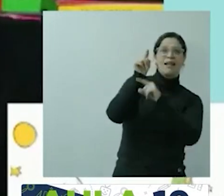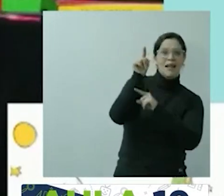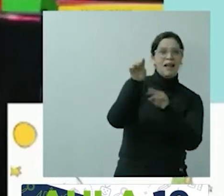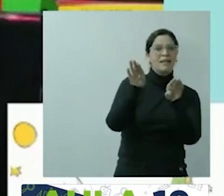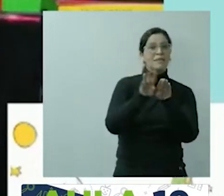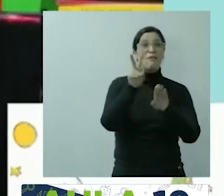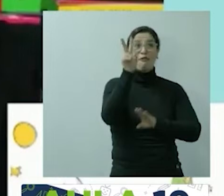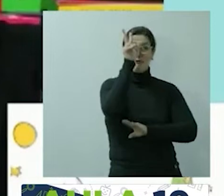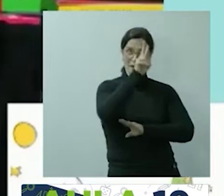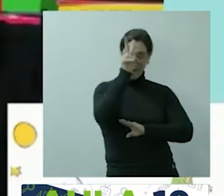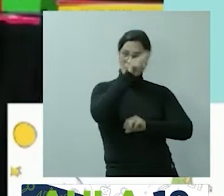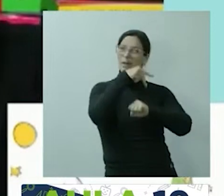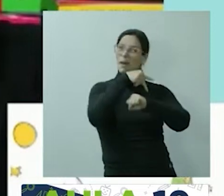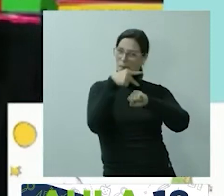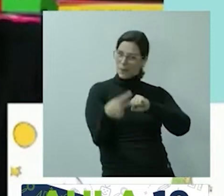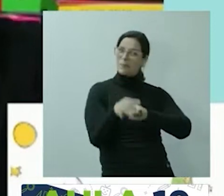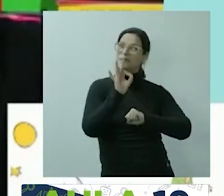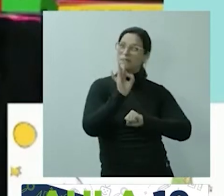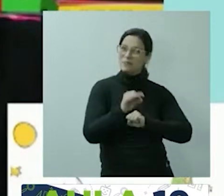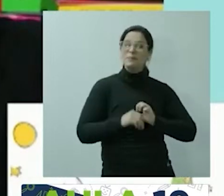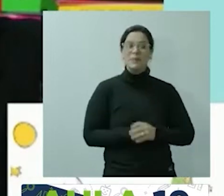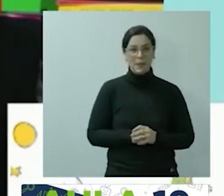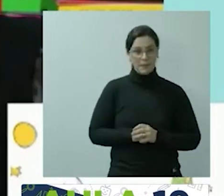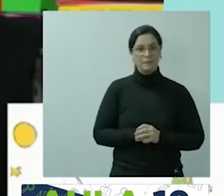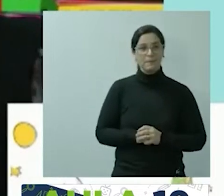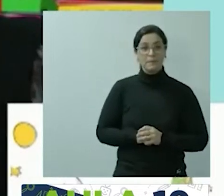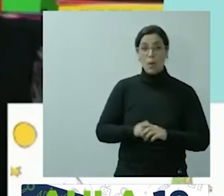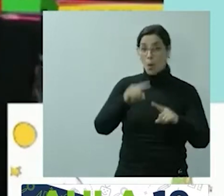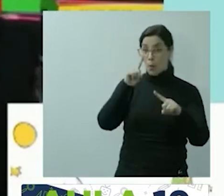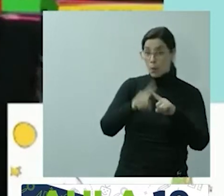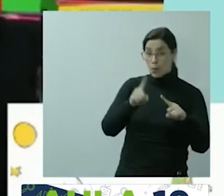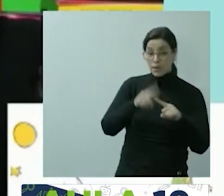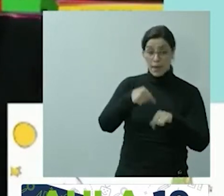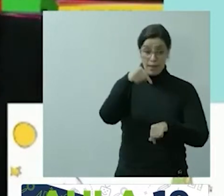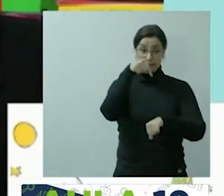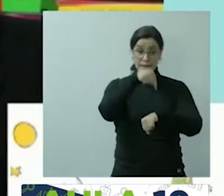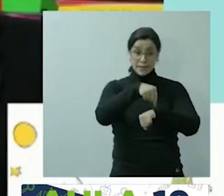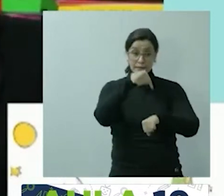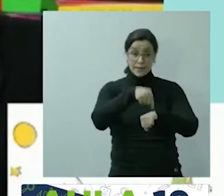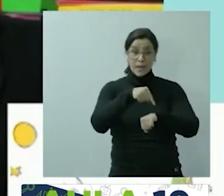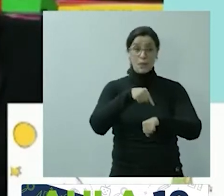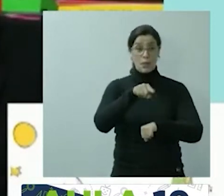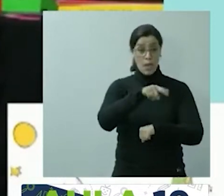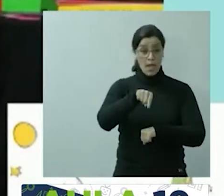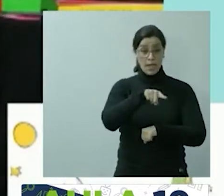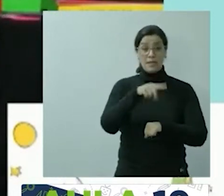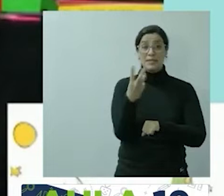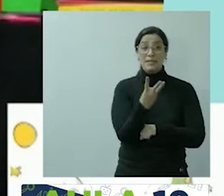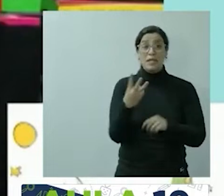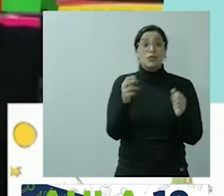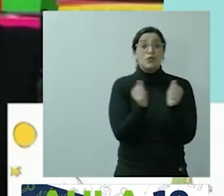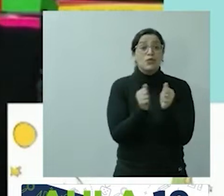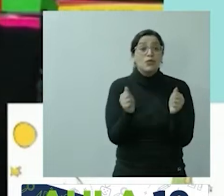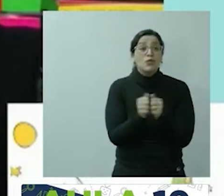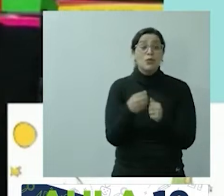ele lembraria do pequeno príncipe. Porque foi o momento que eles viveram ali, juntos, Foi um momento